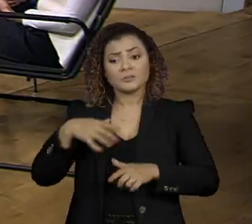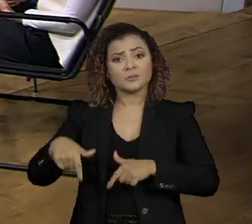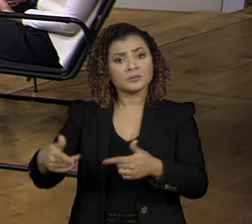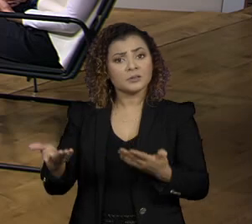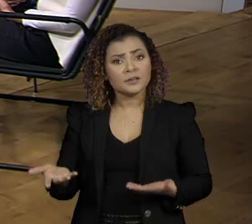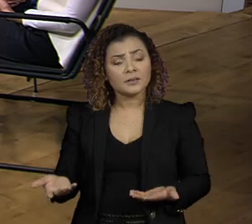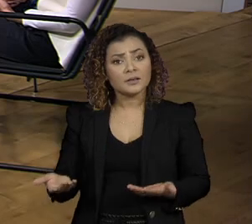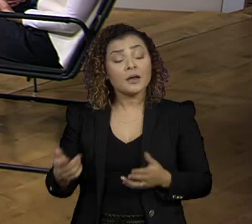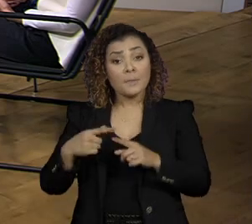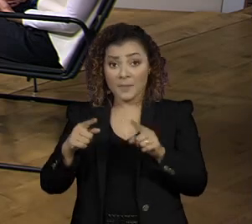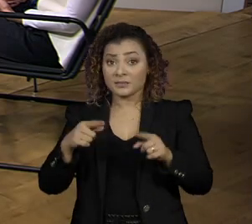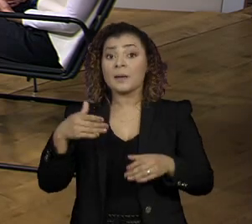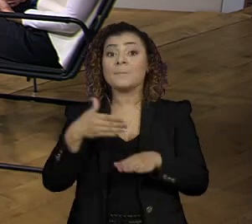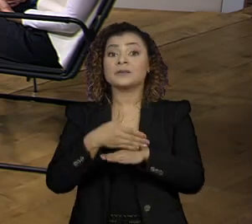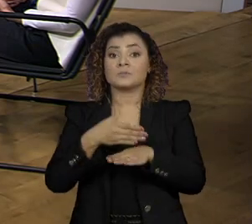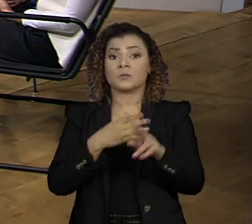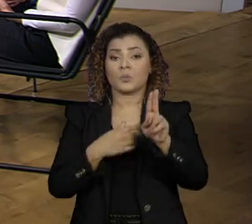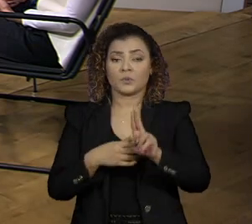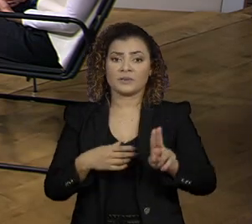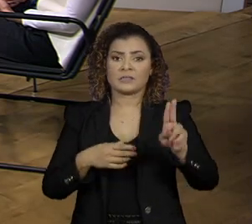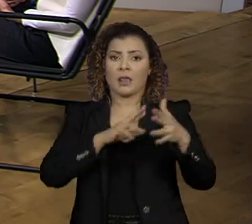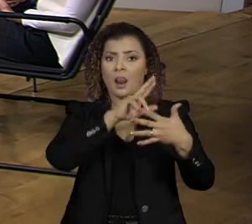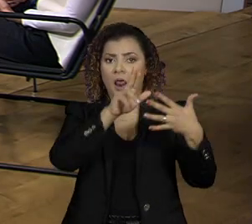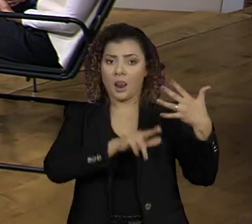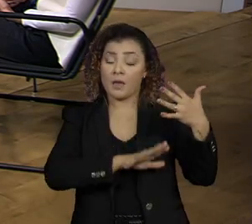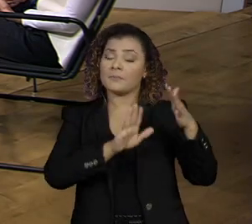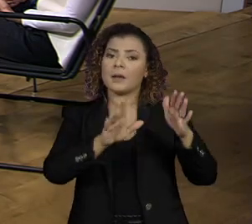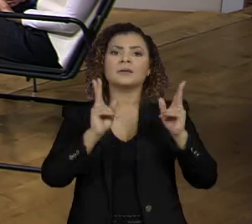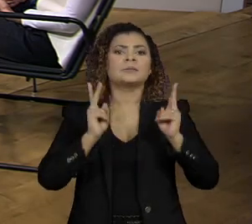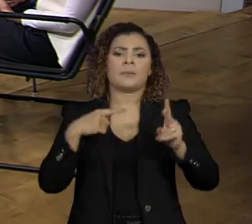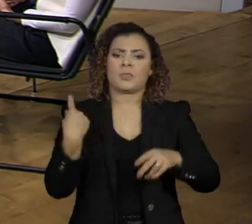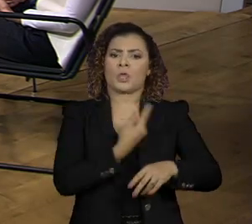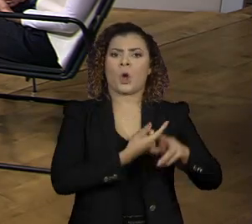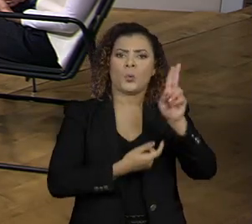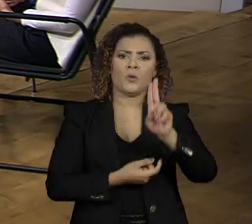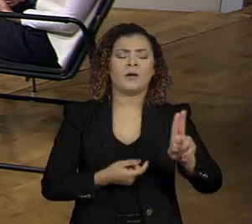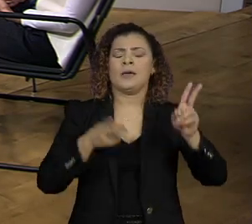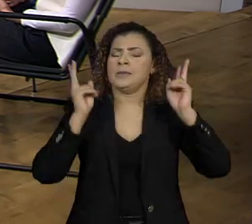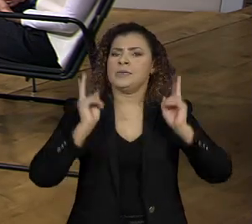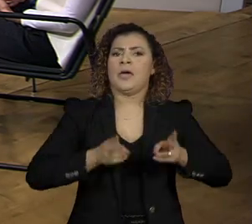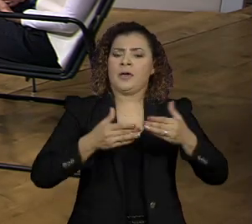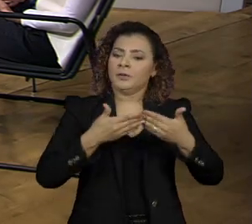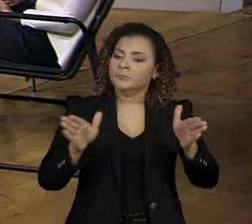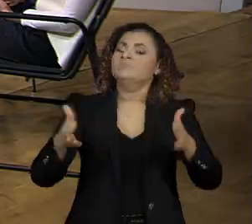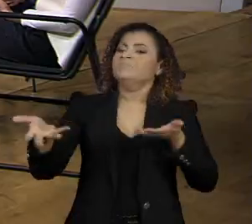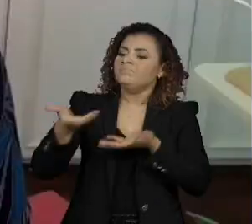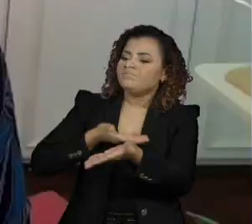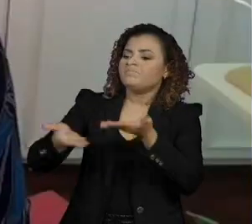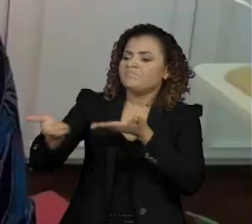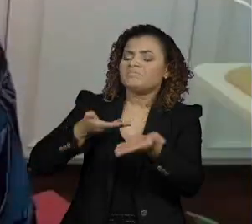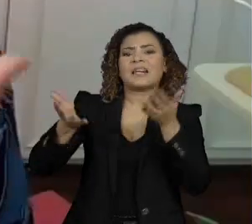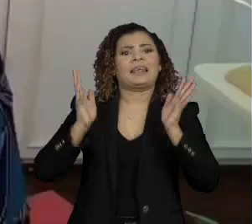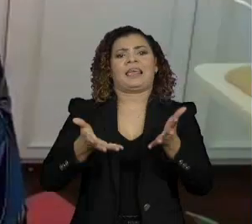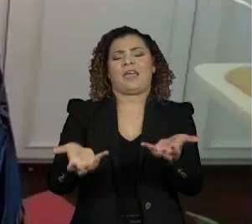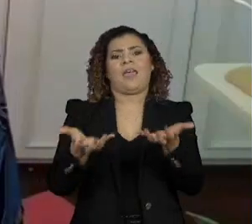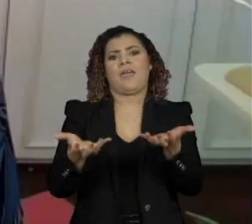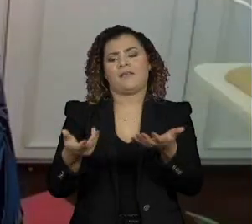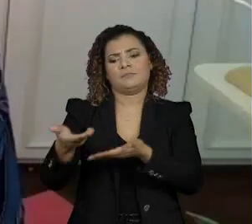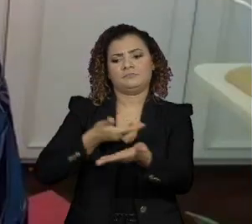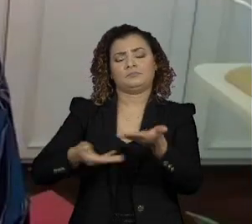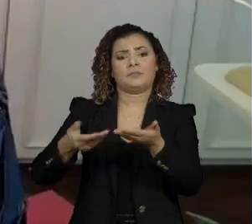à participação de universitários, sempre estivemos abertos a colaborar. A quantidade